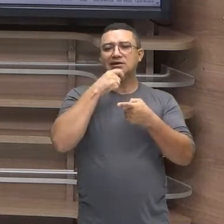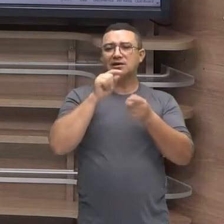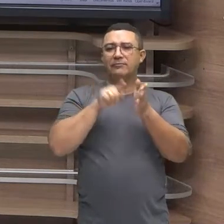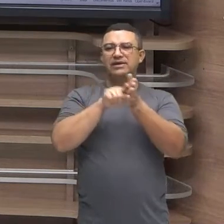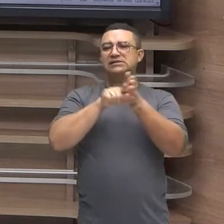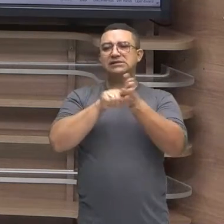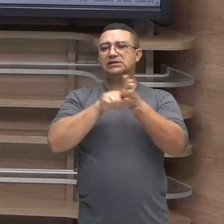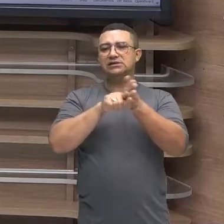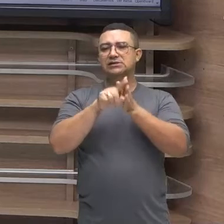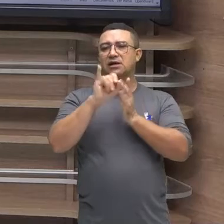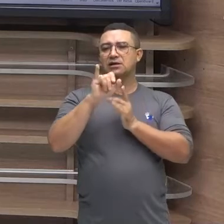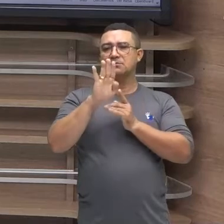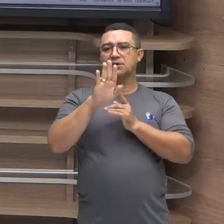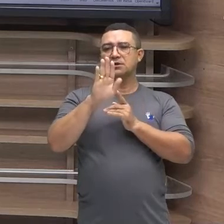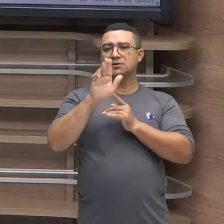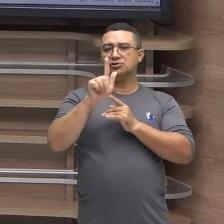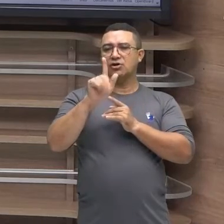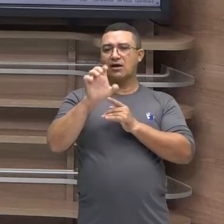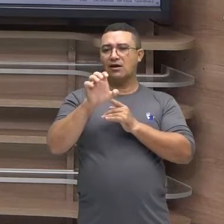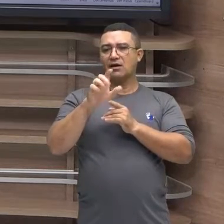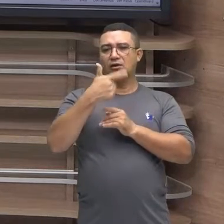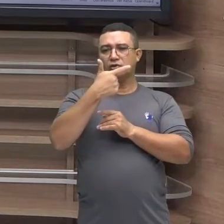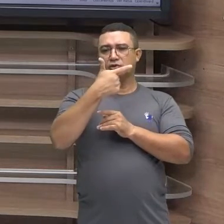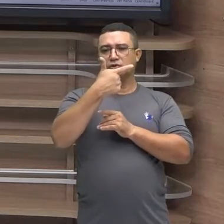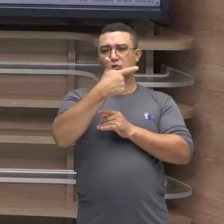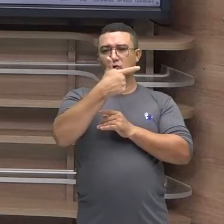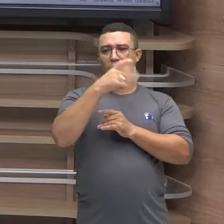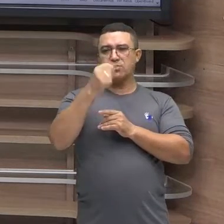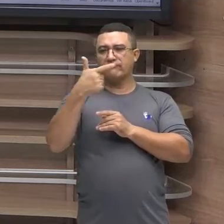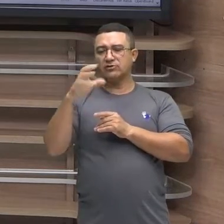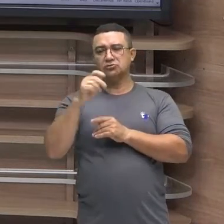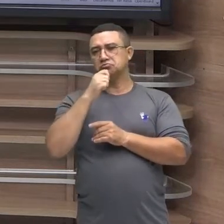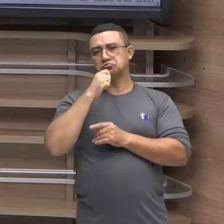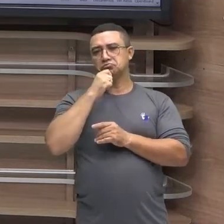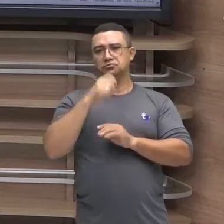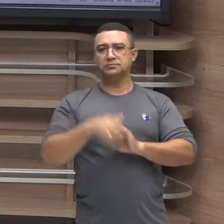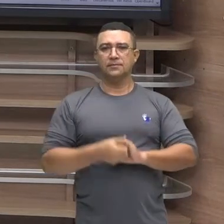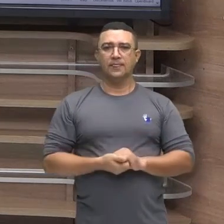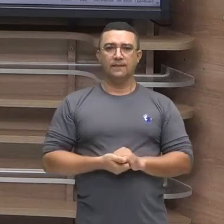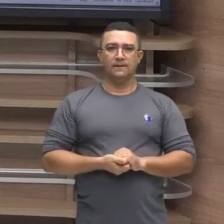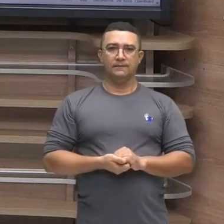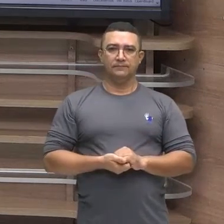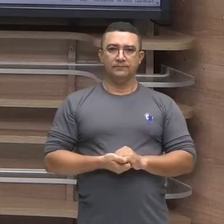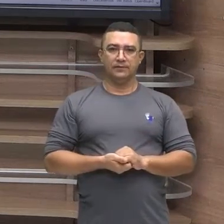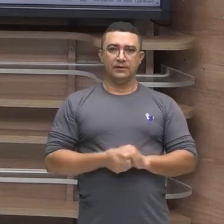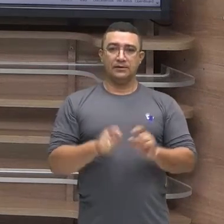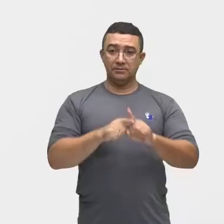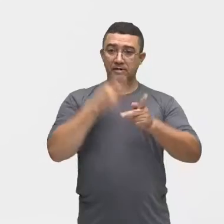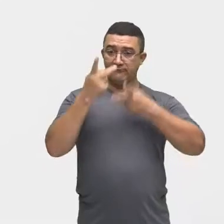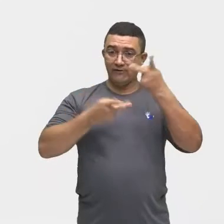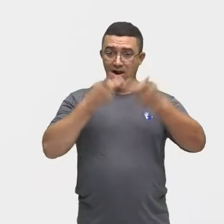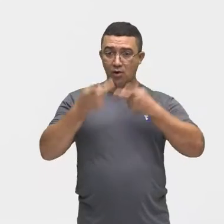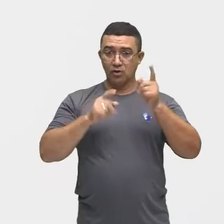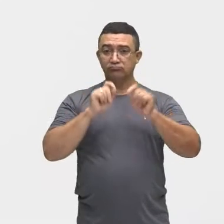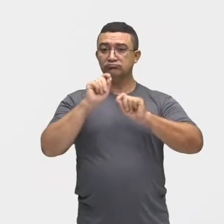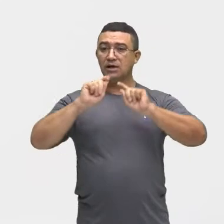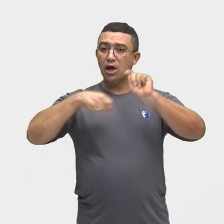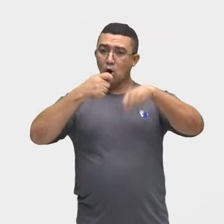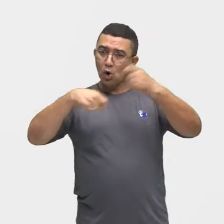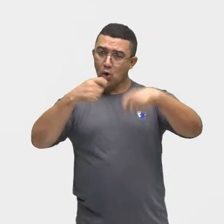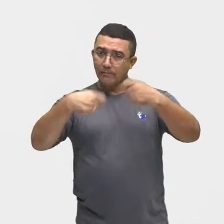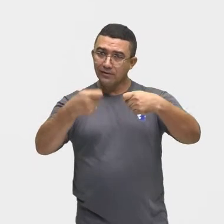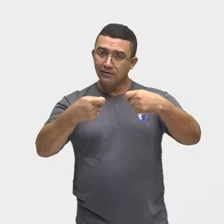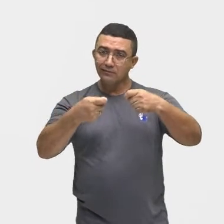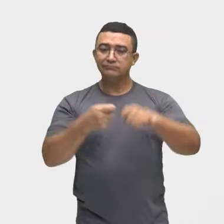que foi o de 2010, que ele é realizado a cada 10 anos. Aí vamos falar também sobre economia, né? A gente já viu